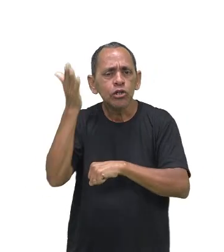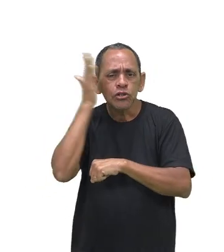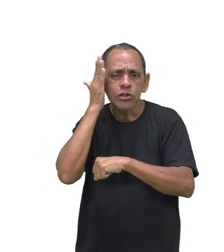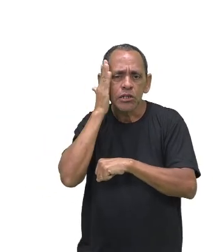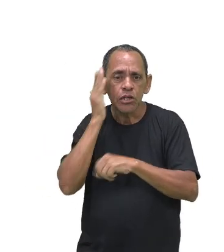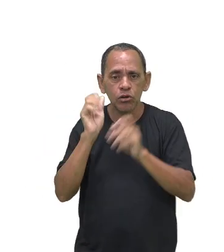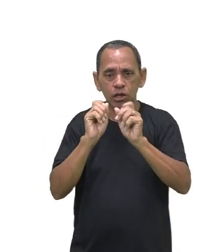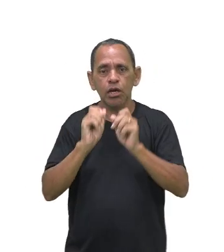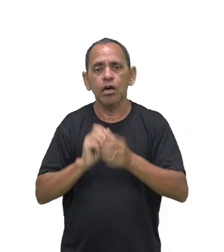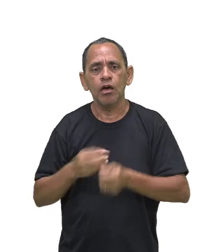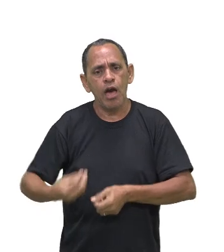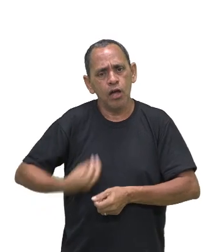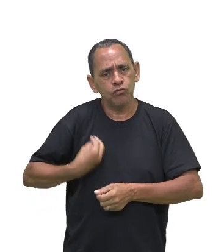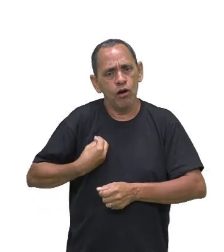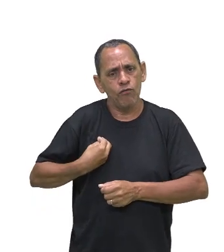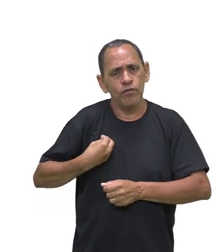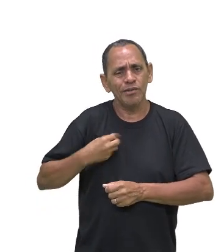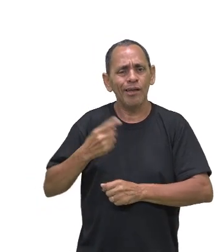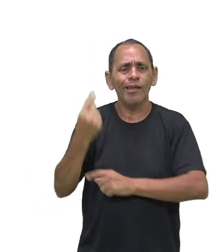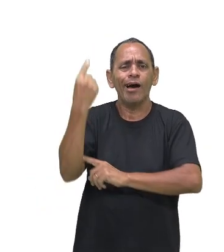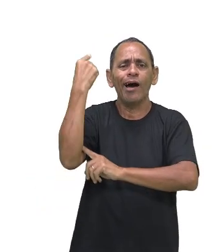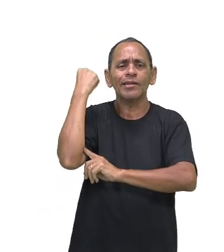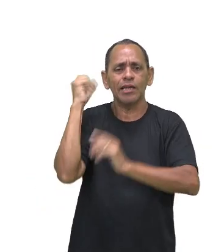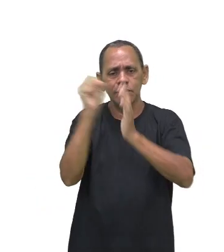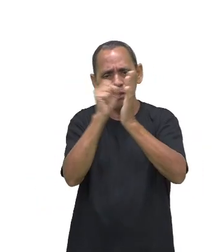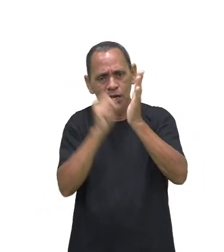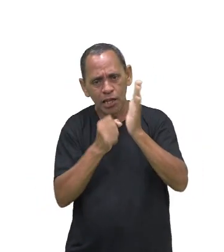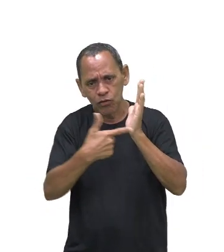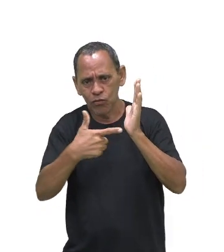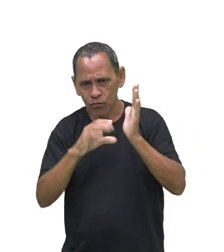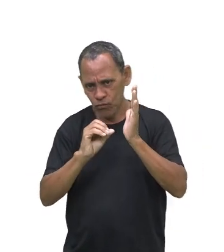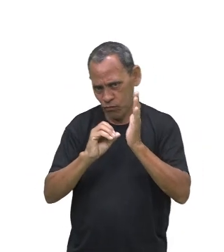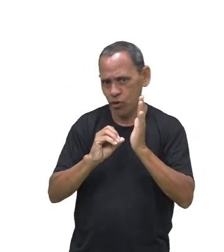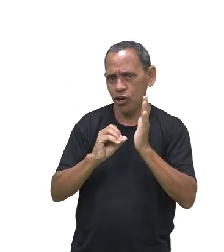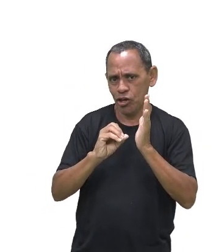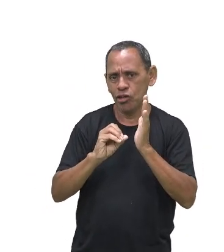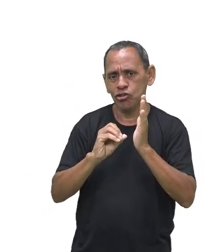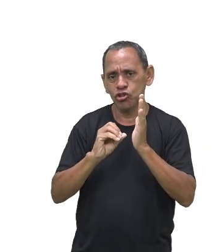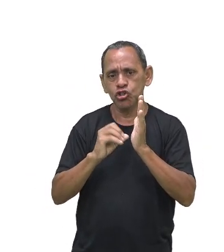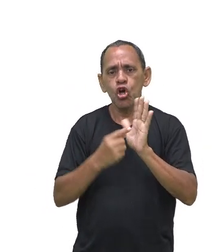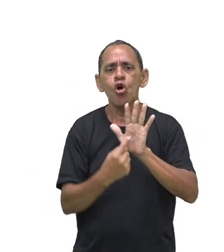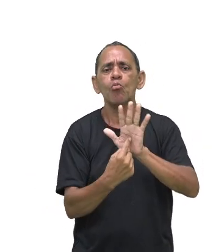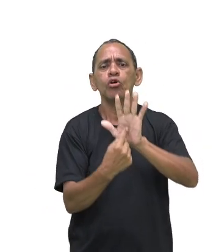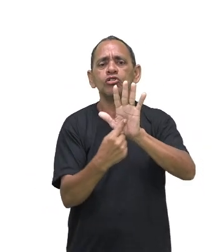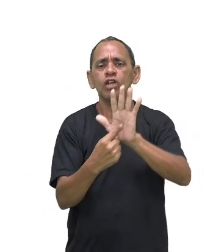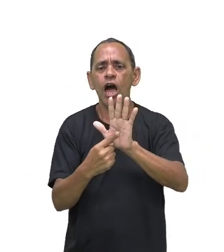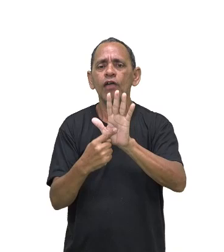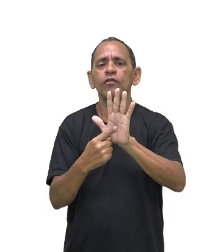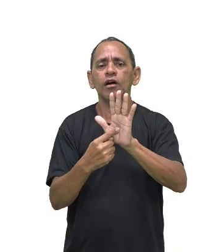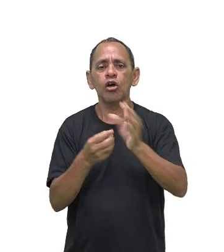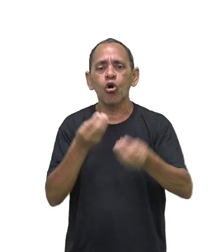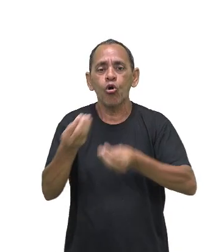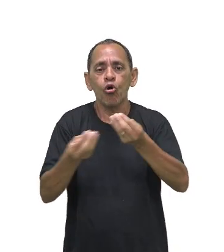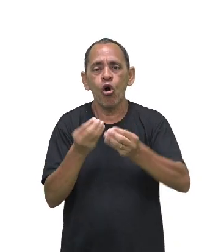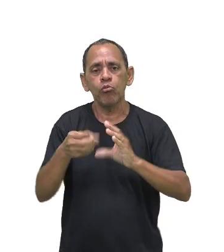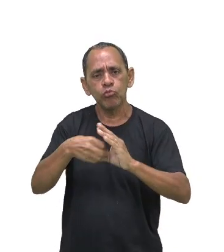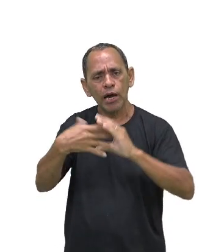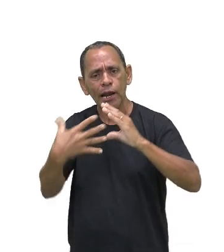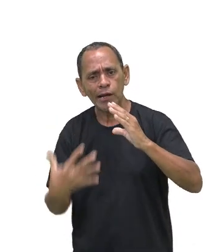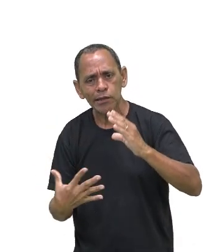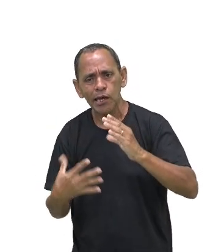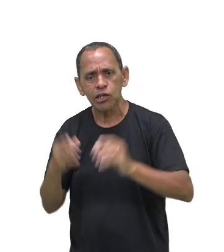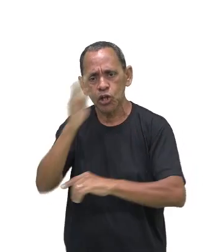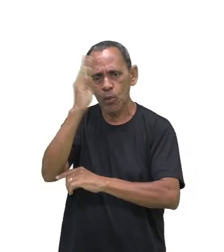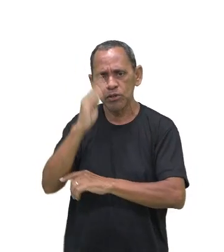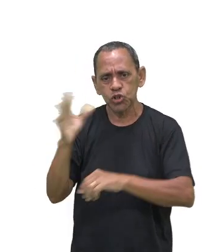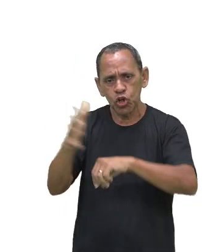no século XX eram definidos pelo Brasil colonial, de quase 3 séculos